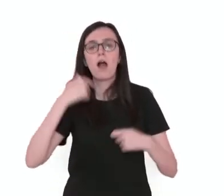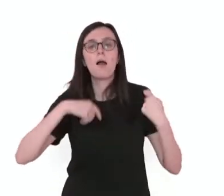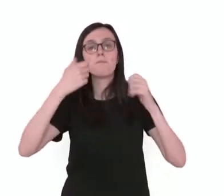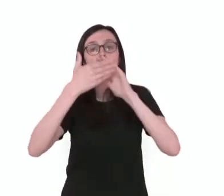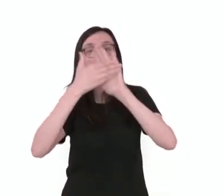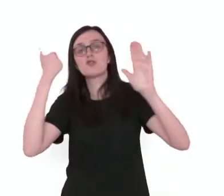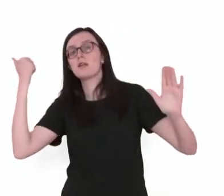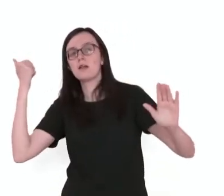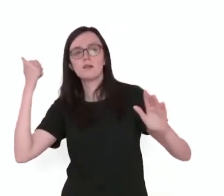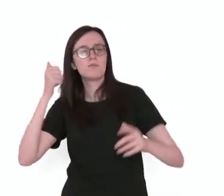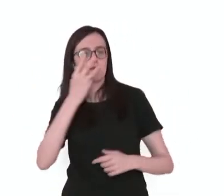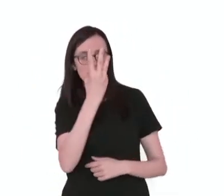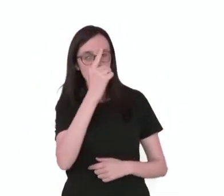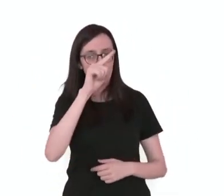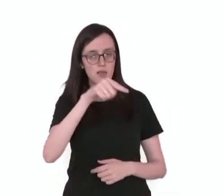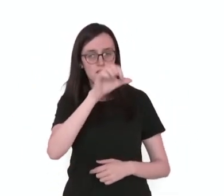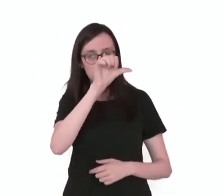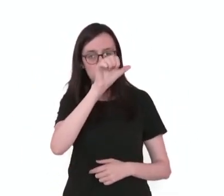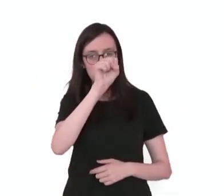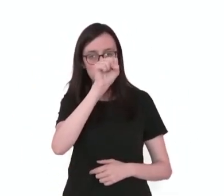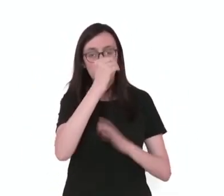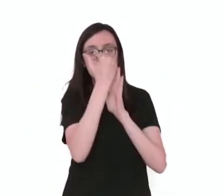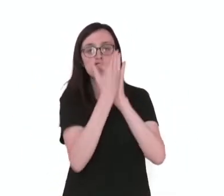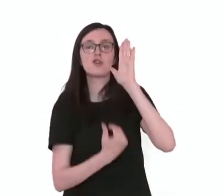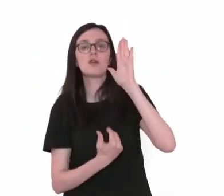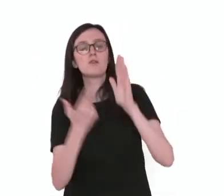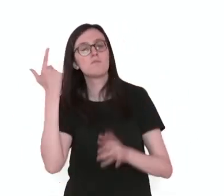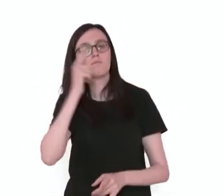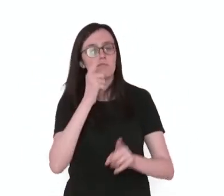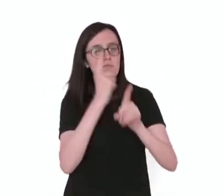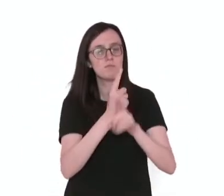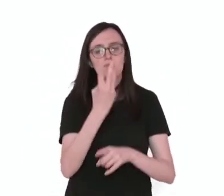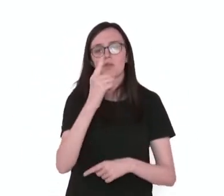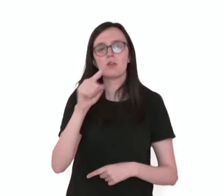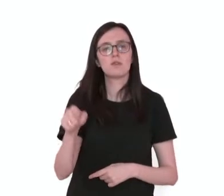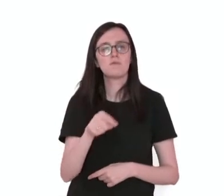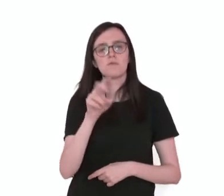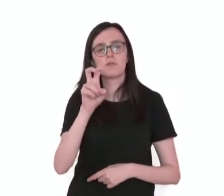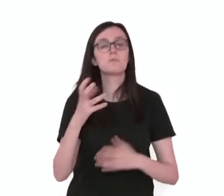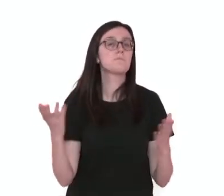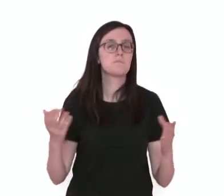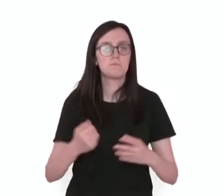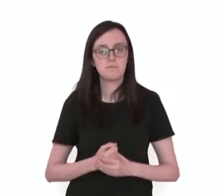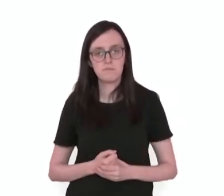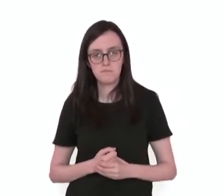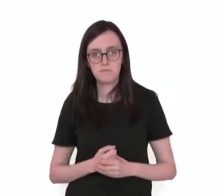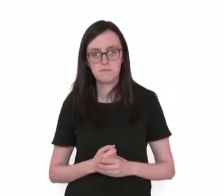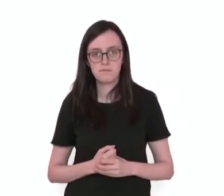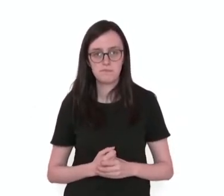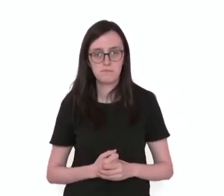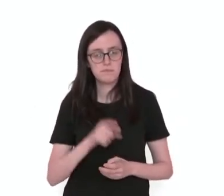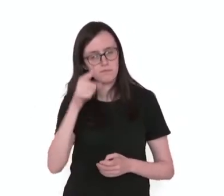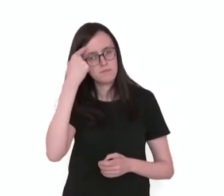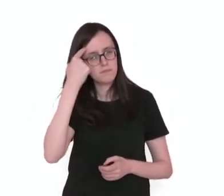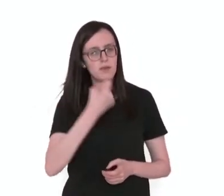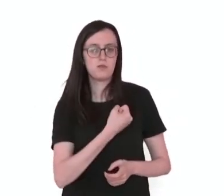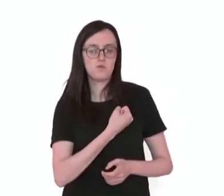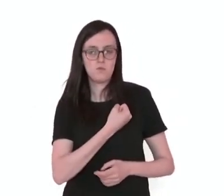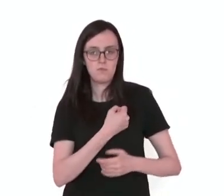de 3,98 para obter 3,5? Pensei num número,